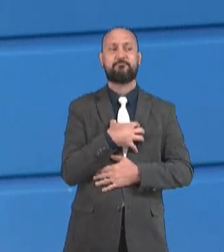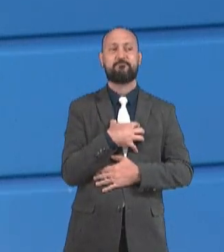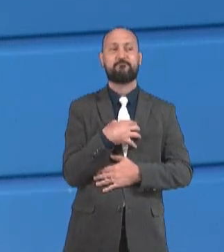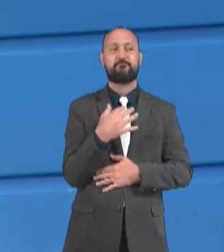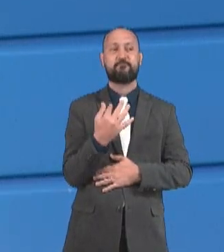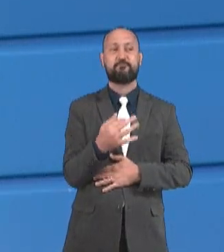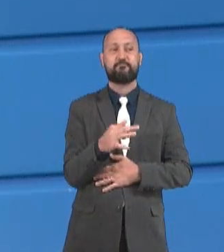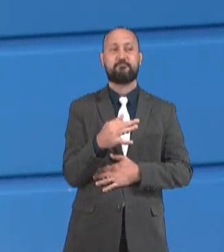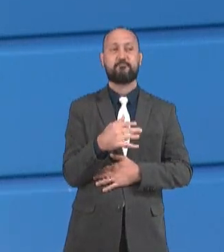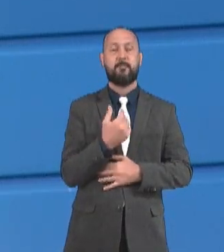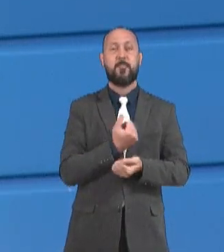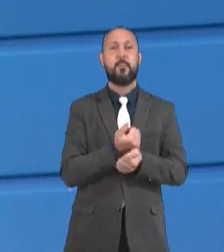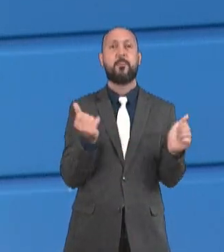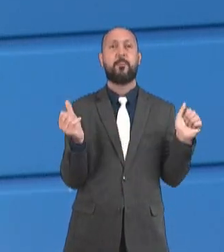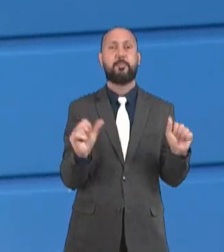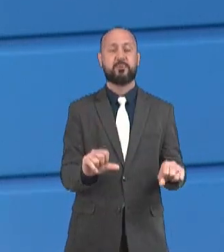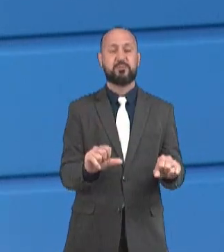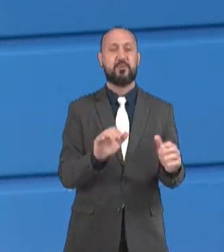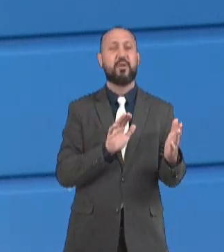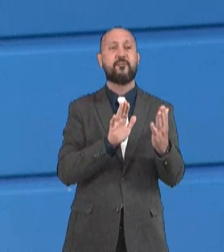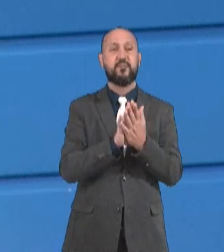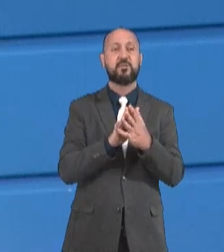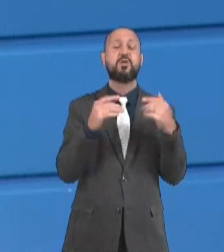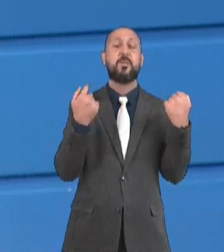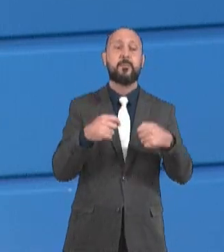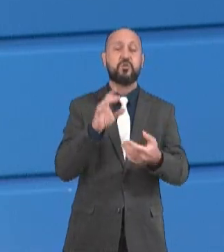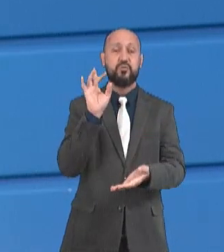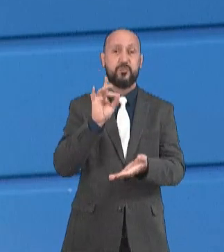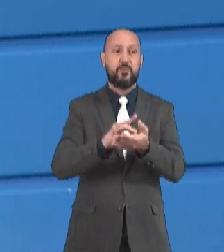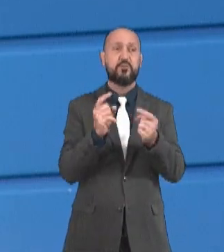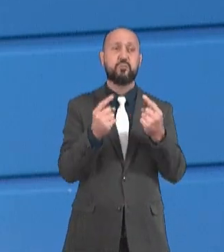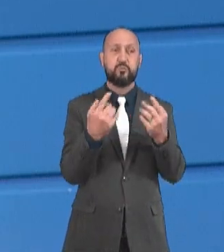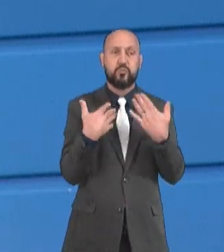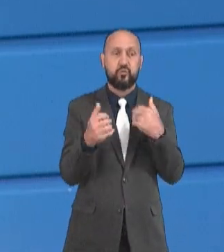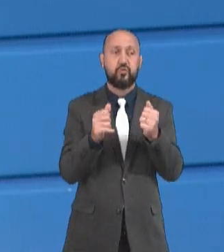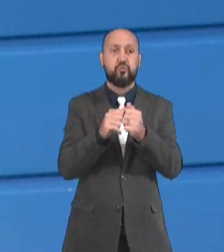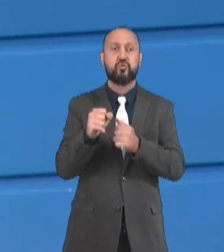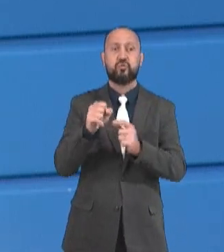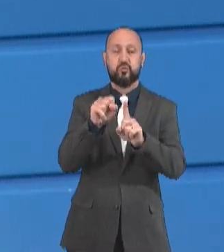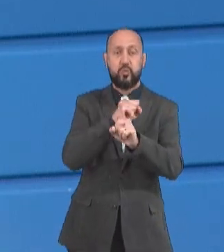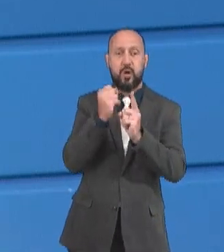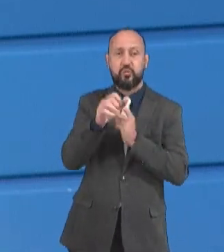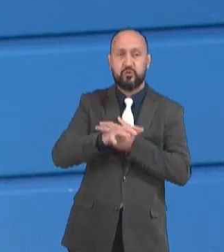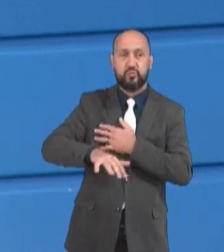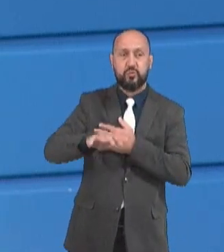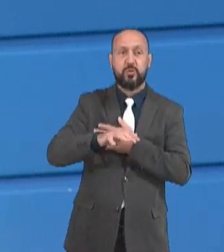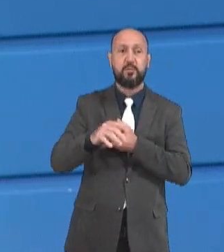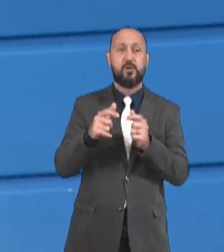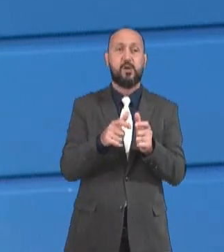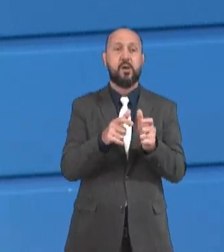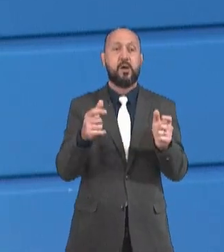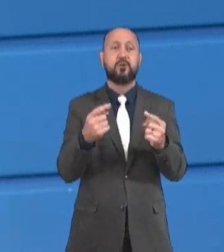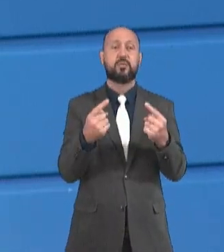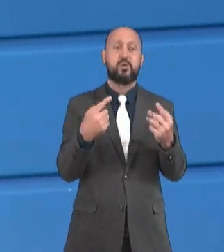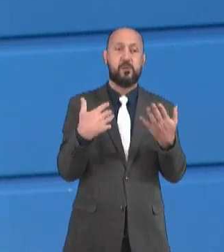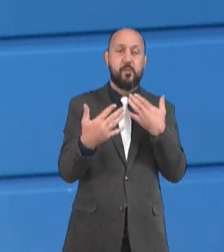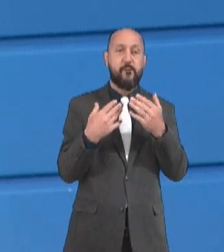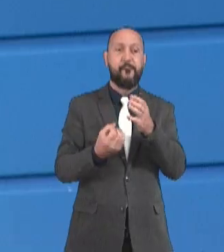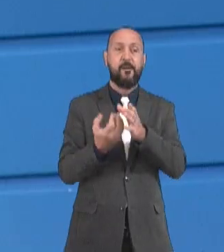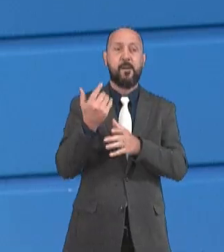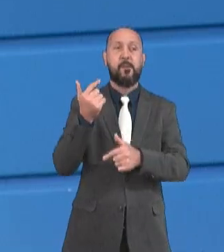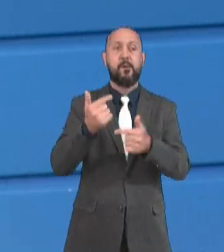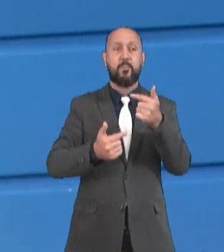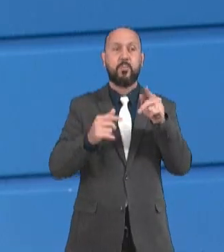se sentia impotente diante disso. Nós precisamos realmente fazer um debate com a sociedade e ampliar essa discussão e criar